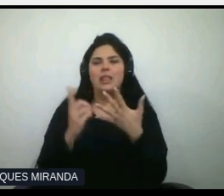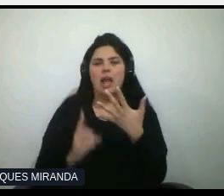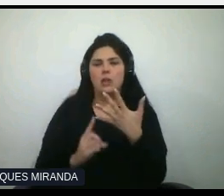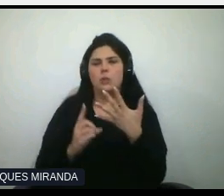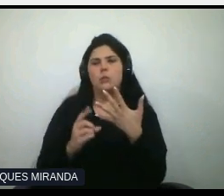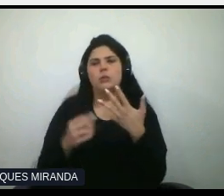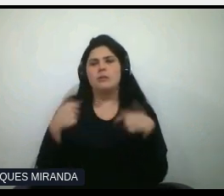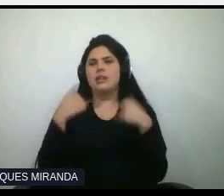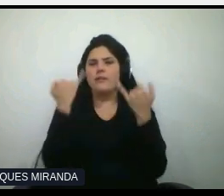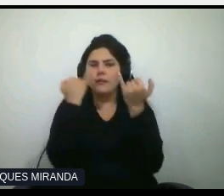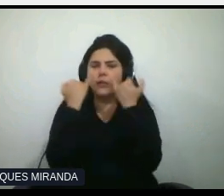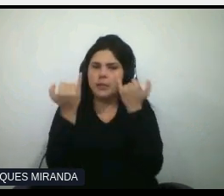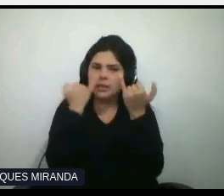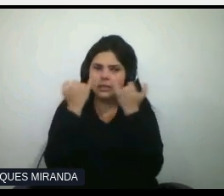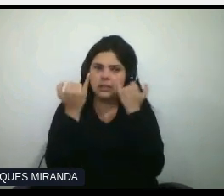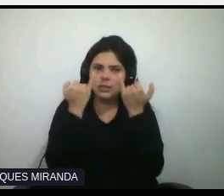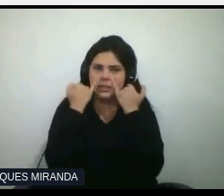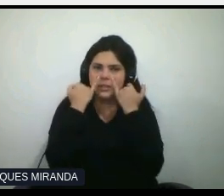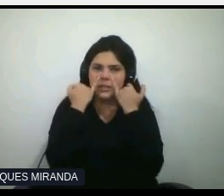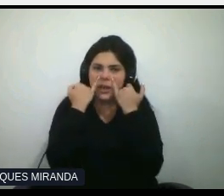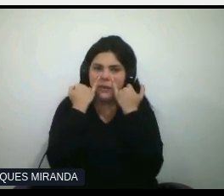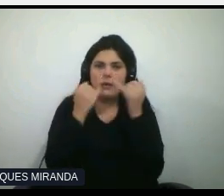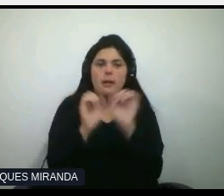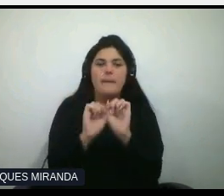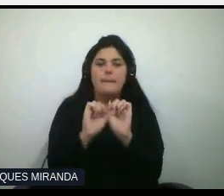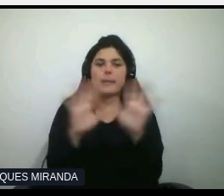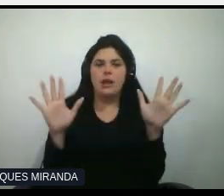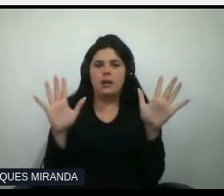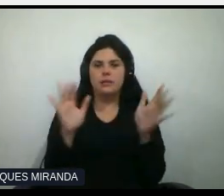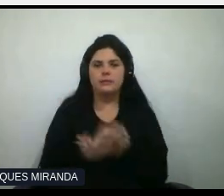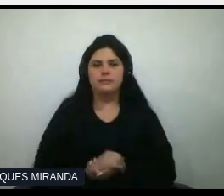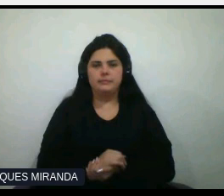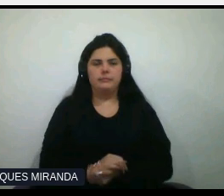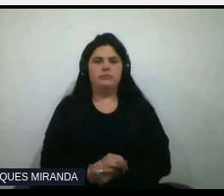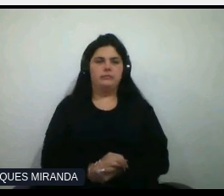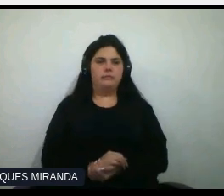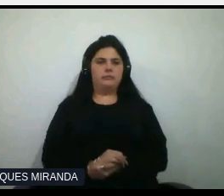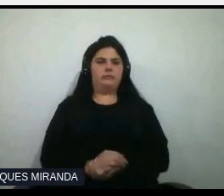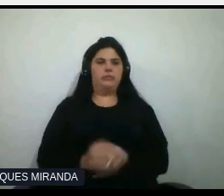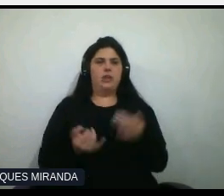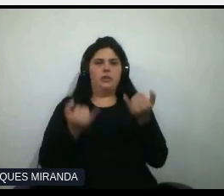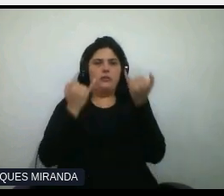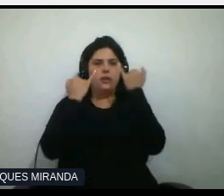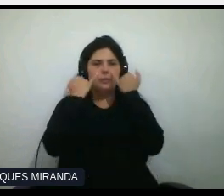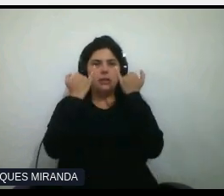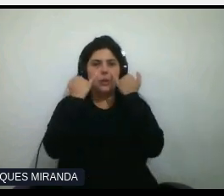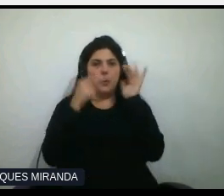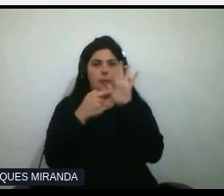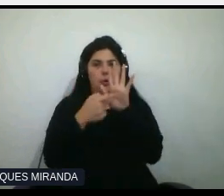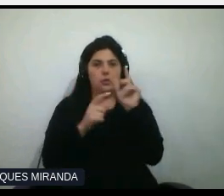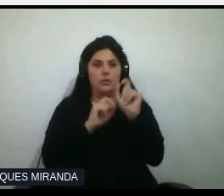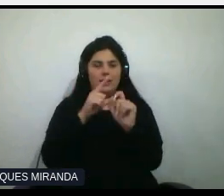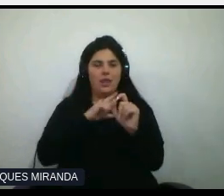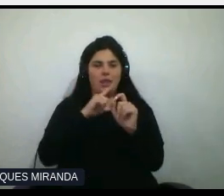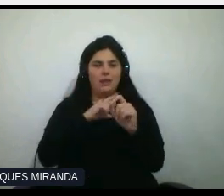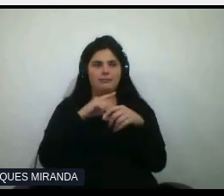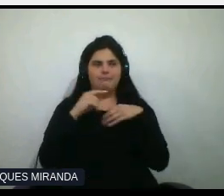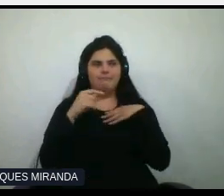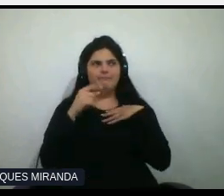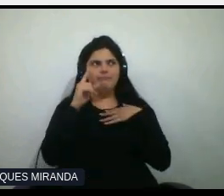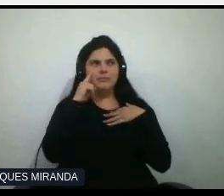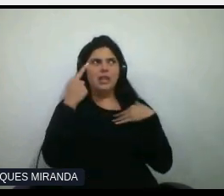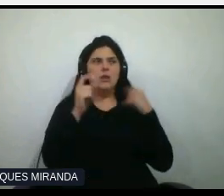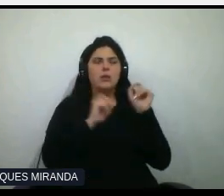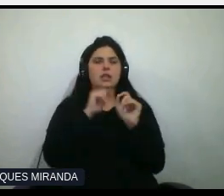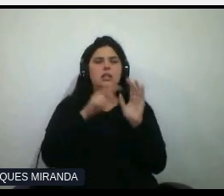ser debatida com informação palpável. Tá? E algumas informações aqui eu estou trazendo para que vocês tenham uma ideia do